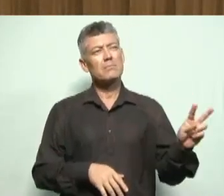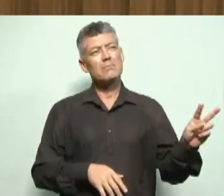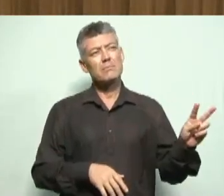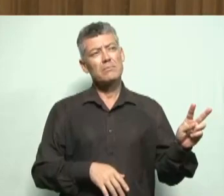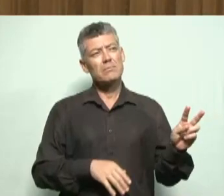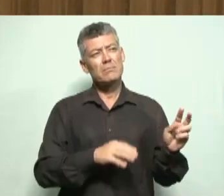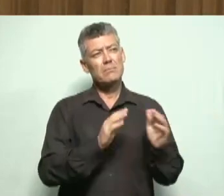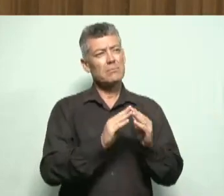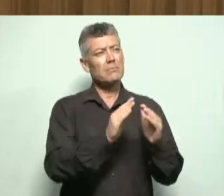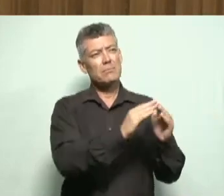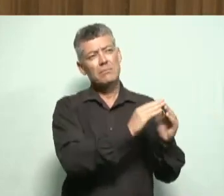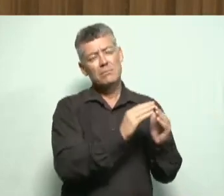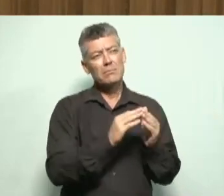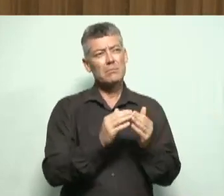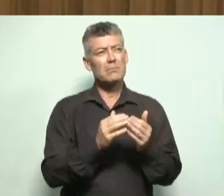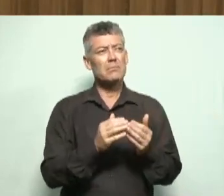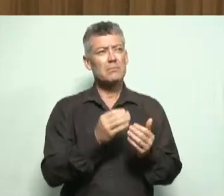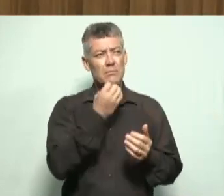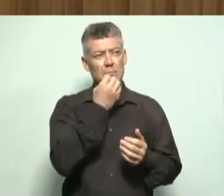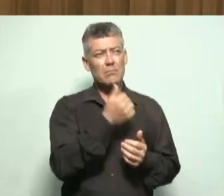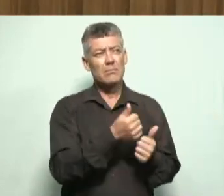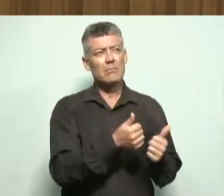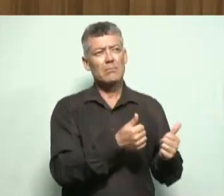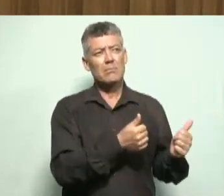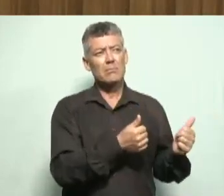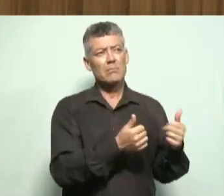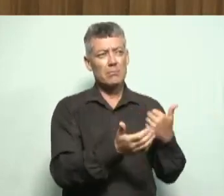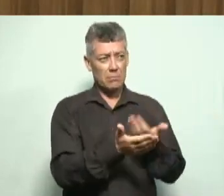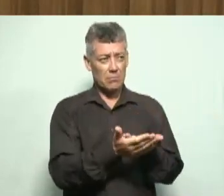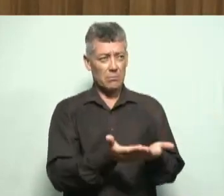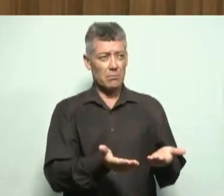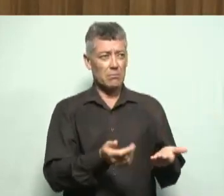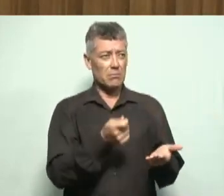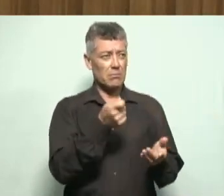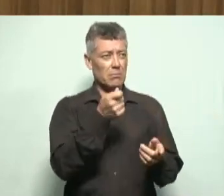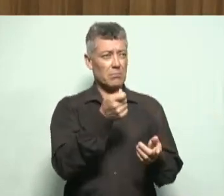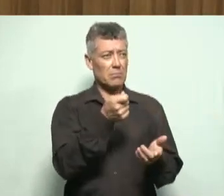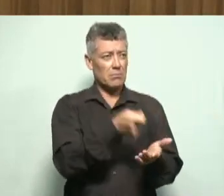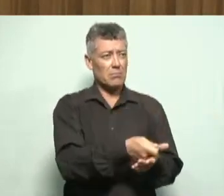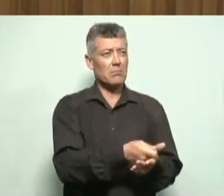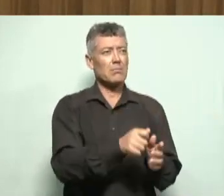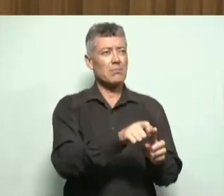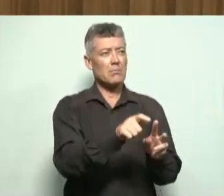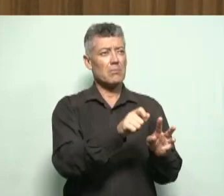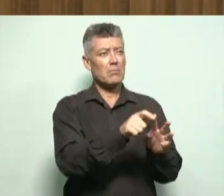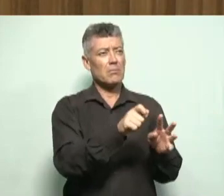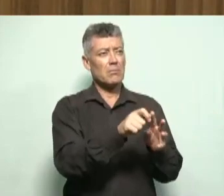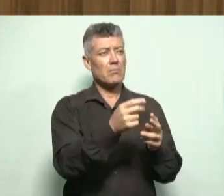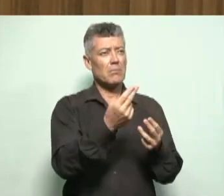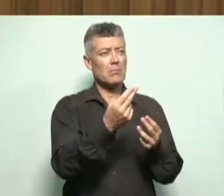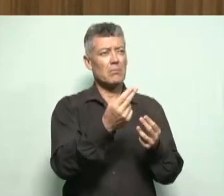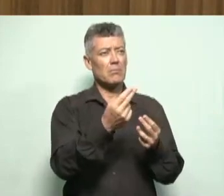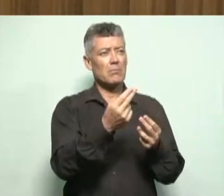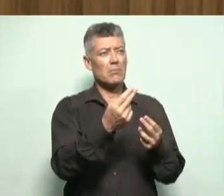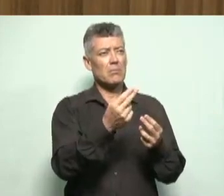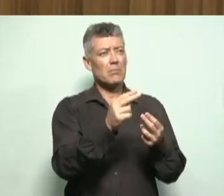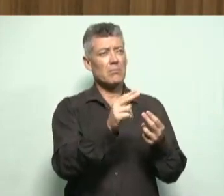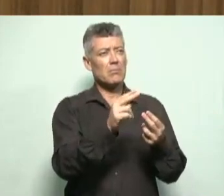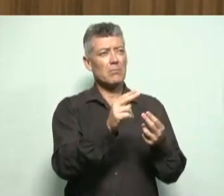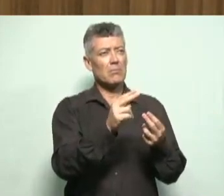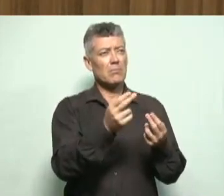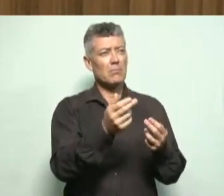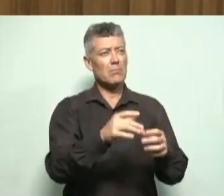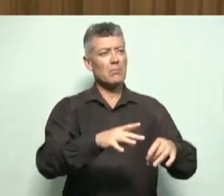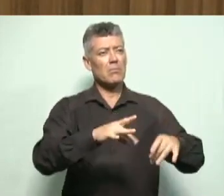imóveis, imóveis bons, imóveis que as pessoas ainda estão até hoje pagando a prestação na Caixa Econômica, no meio da